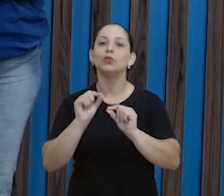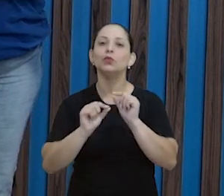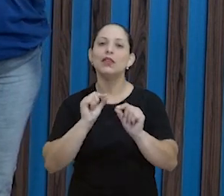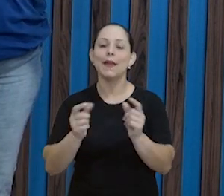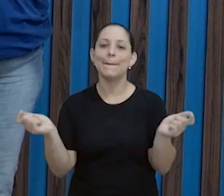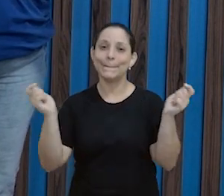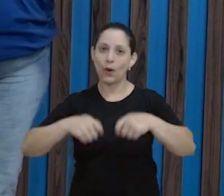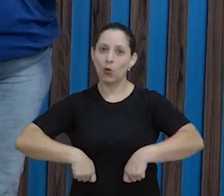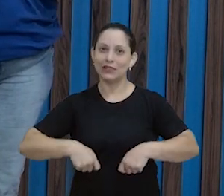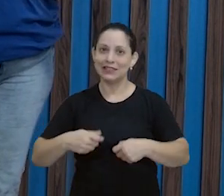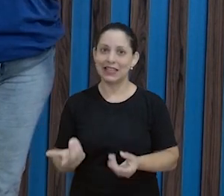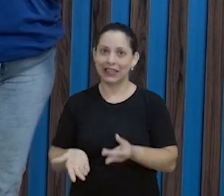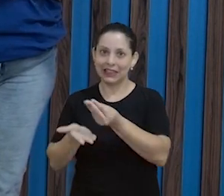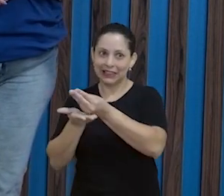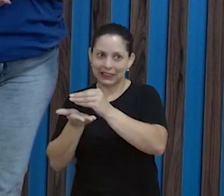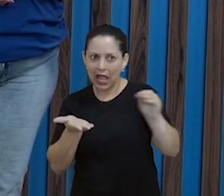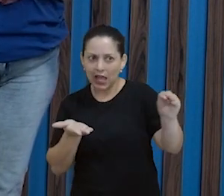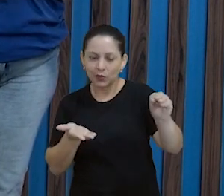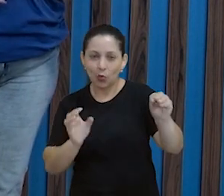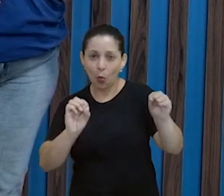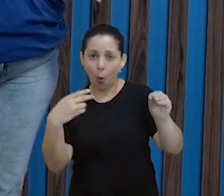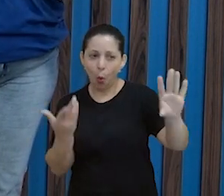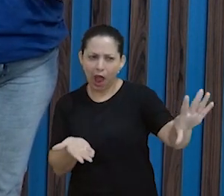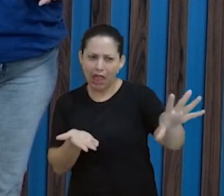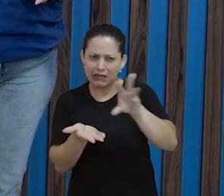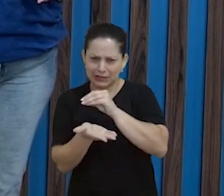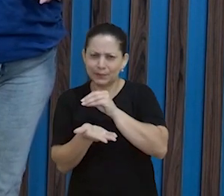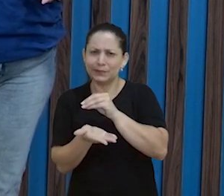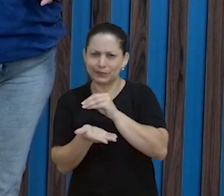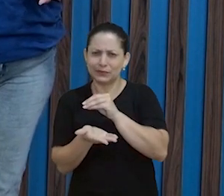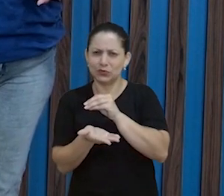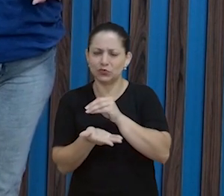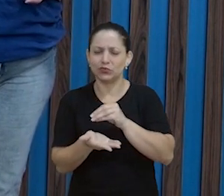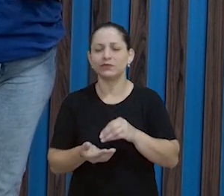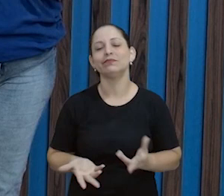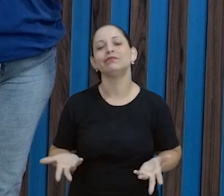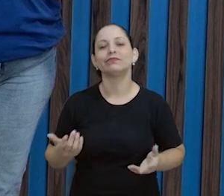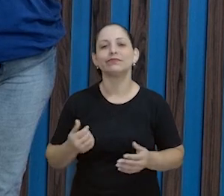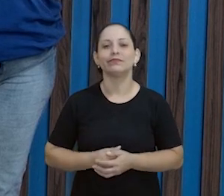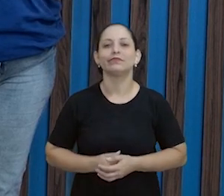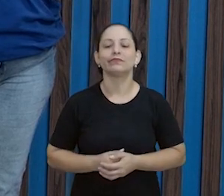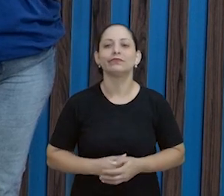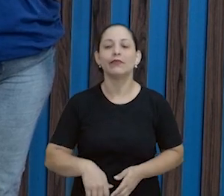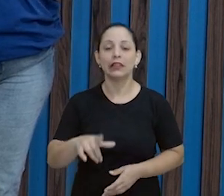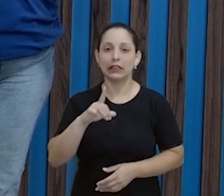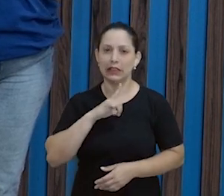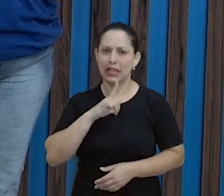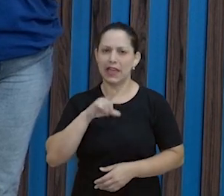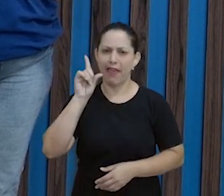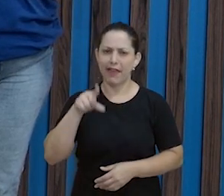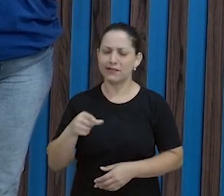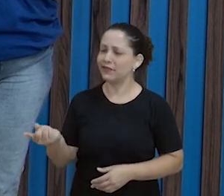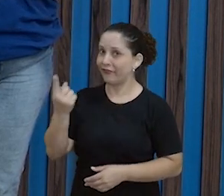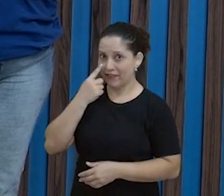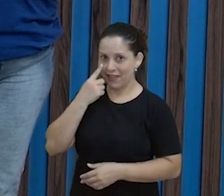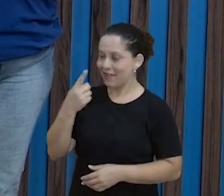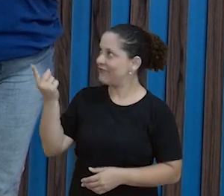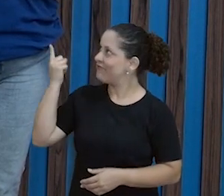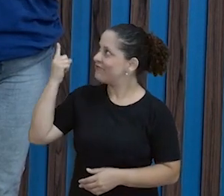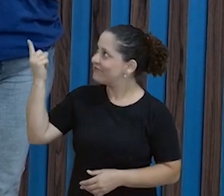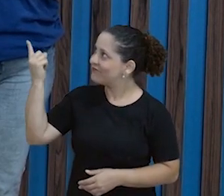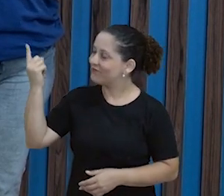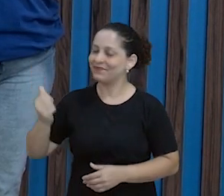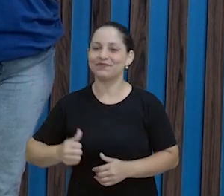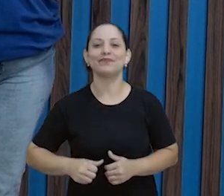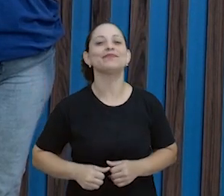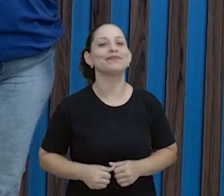ser doado ou recebido elétrons de um átomo para o outro, tá certo? Então, existe essa correlação aí,